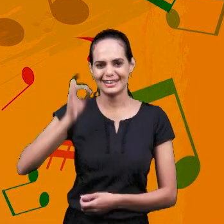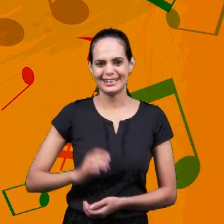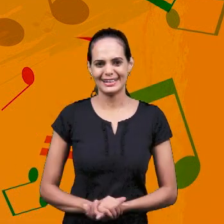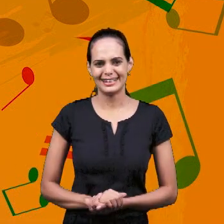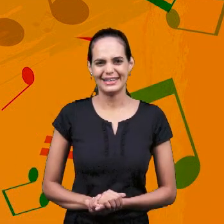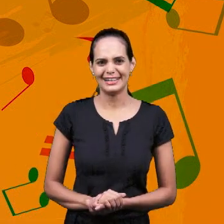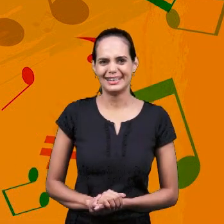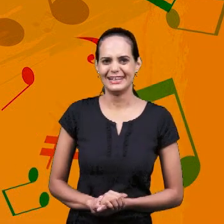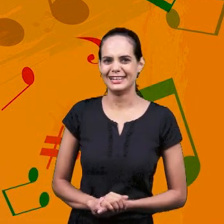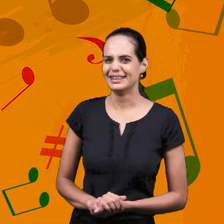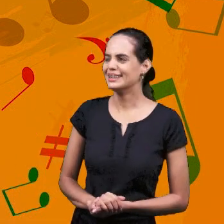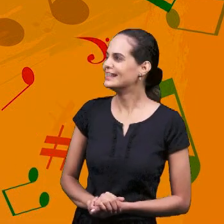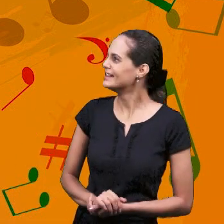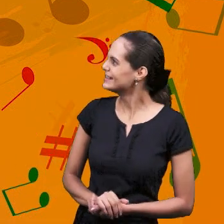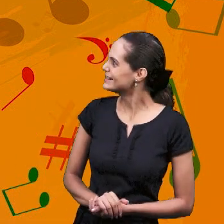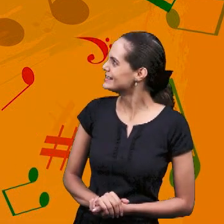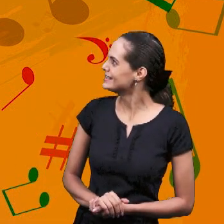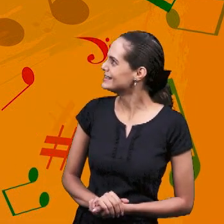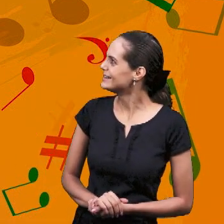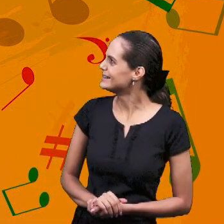Vitória Espírito Santo.